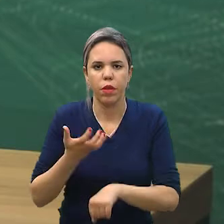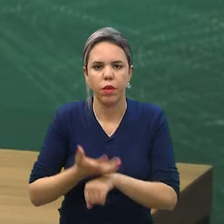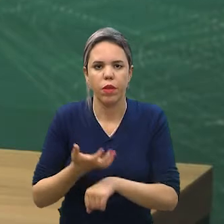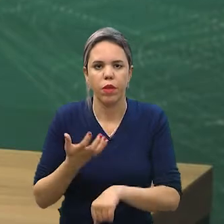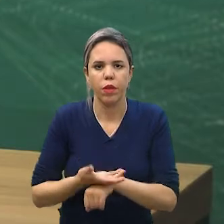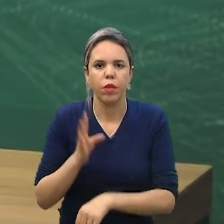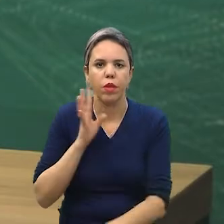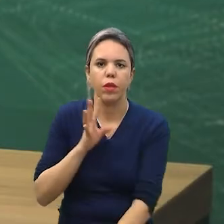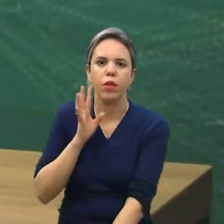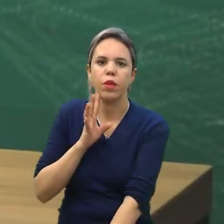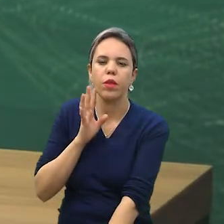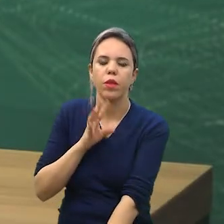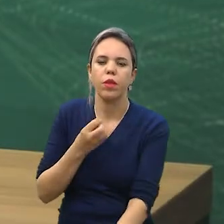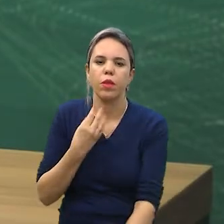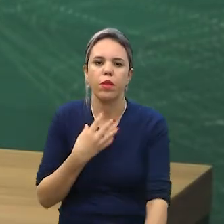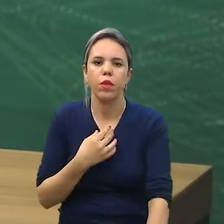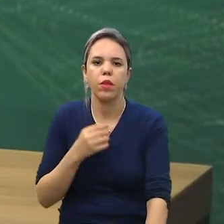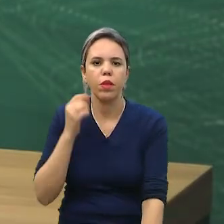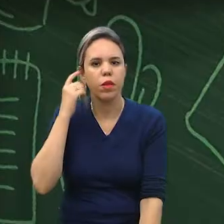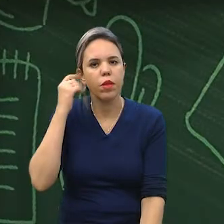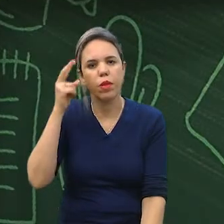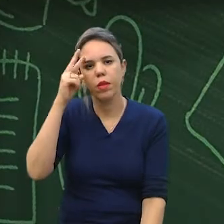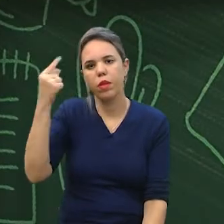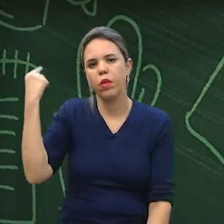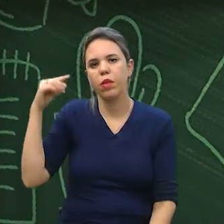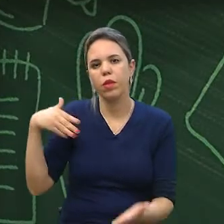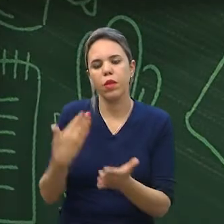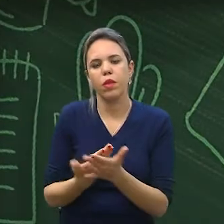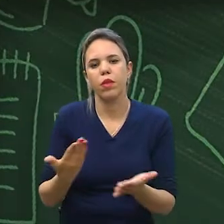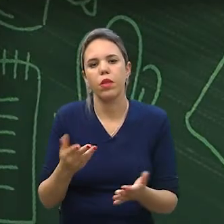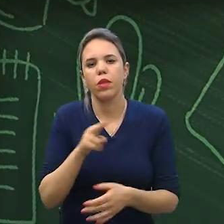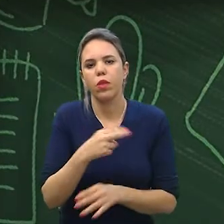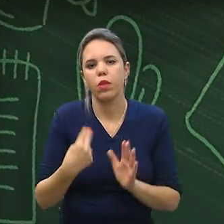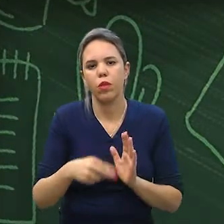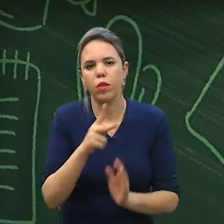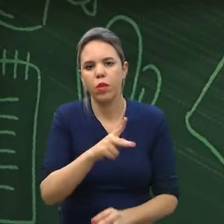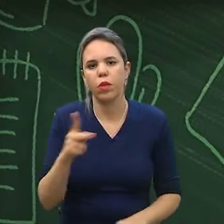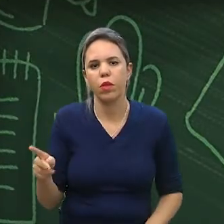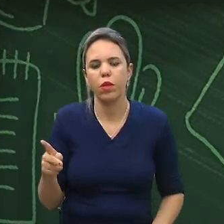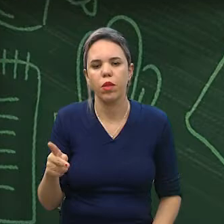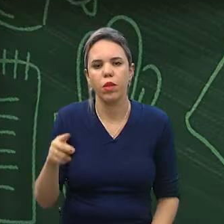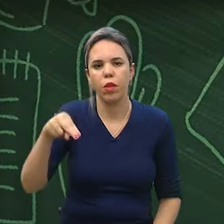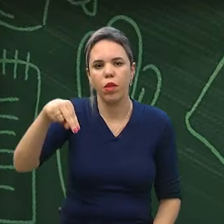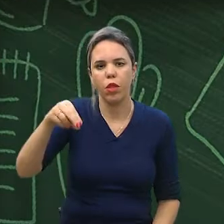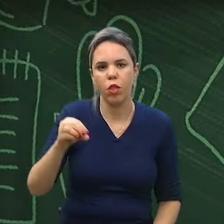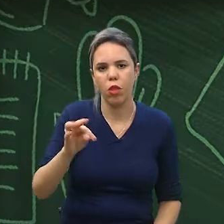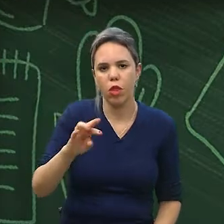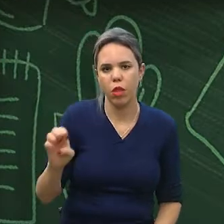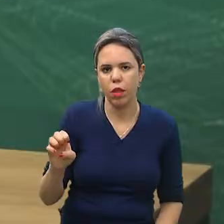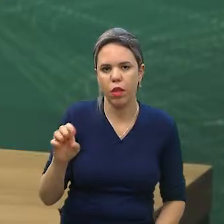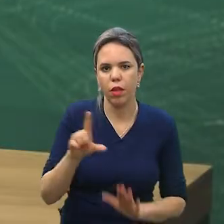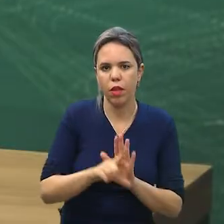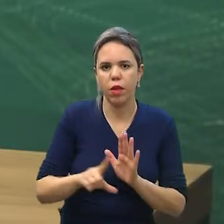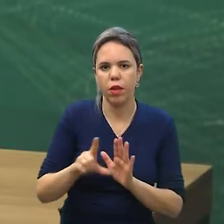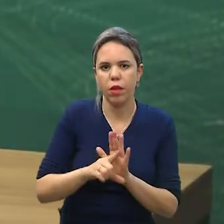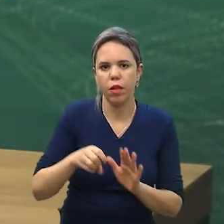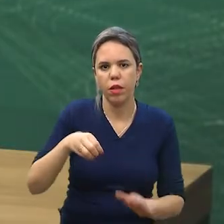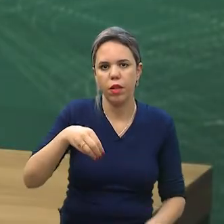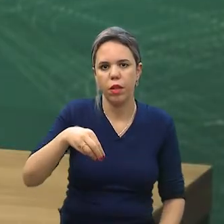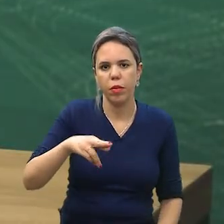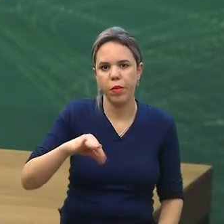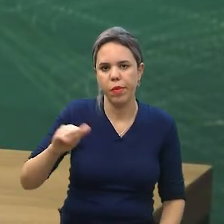matéria muito legal, muito bacana. Eu lembro o nome até hoje da minha professora do Notre Dame de literatura, Dona